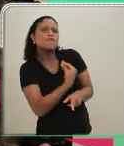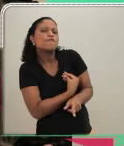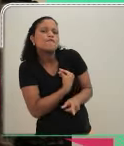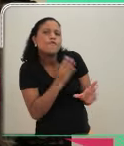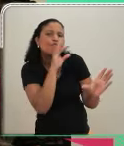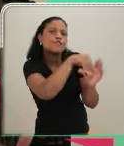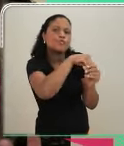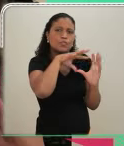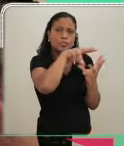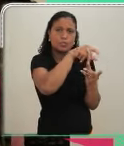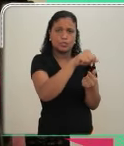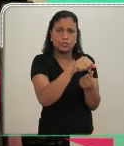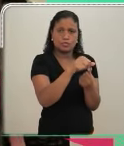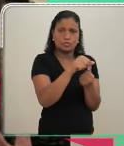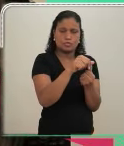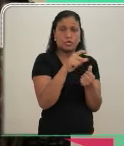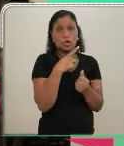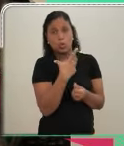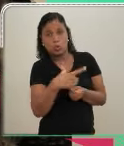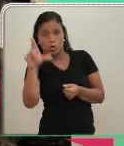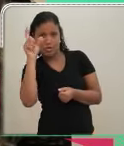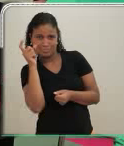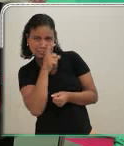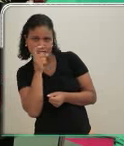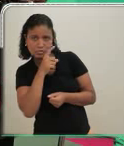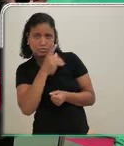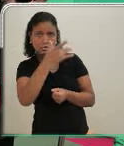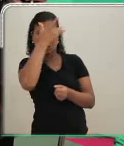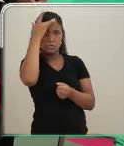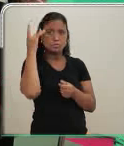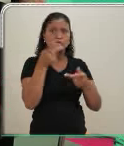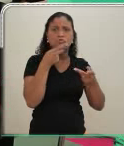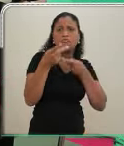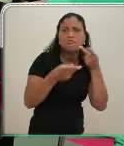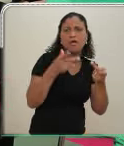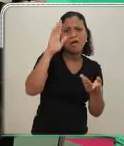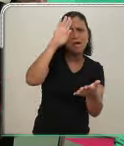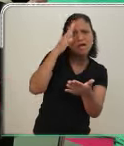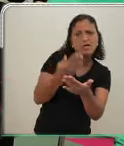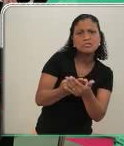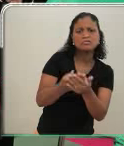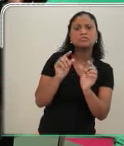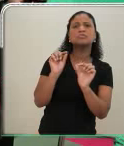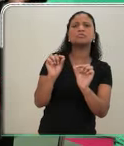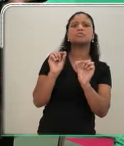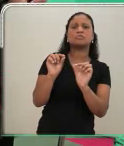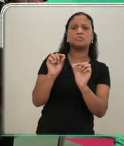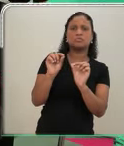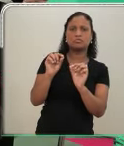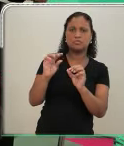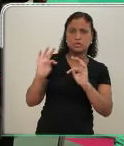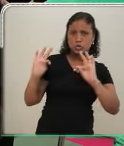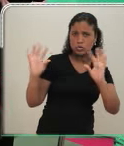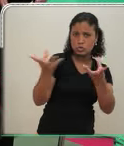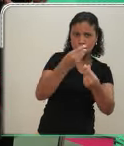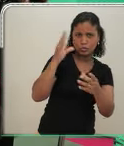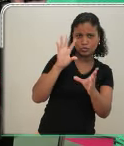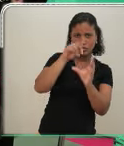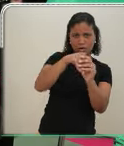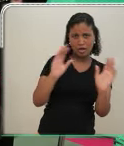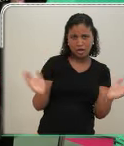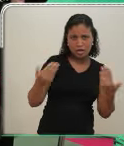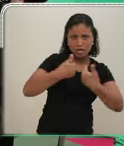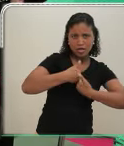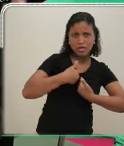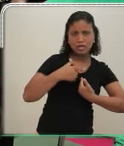forma diferenciada, mas ele está aqui, ele vive no nosso mundo. Um outro mito que as pessoas comumente acreditam é que todo indivíduo com autismo